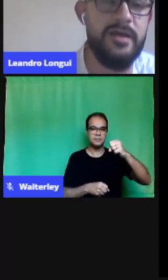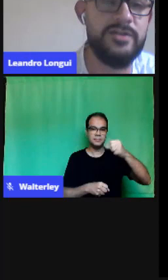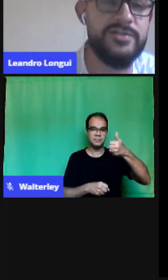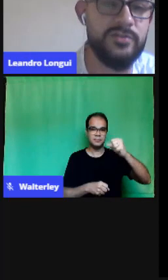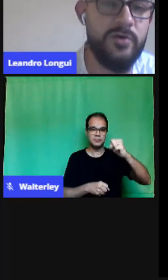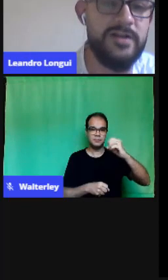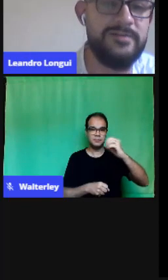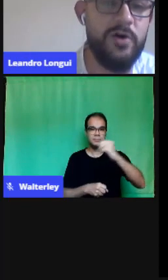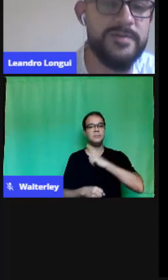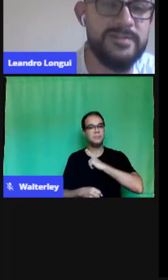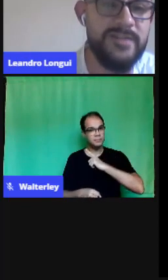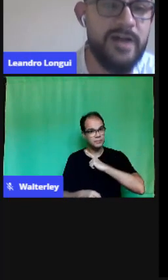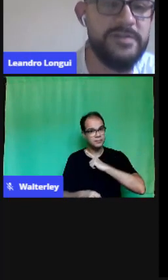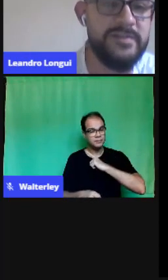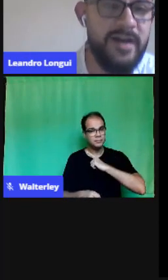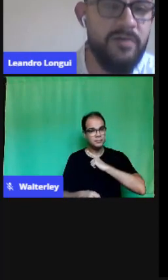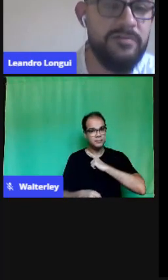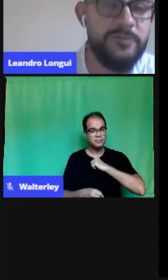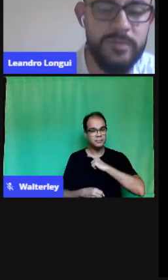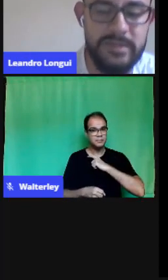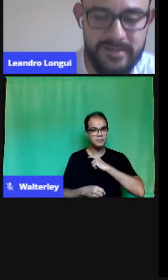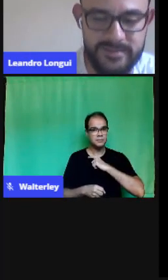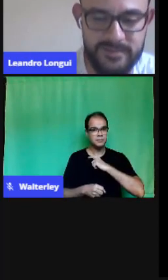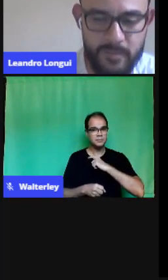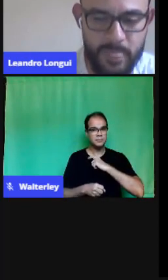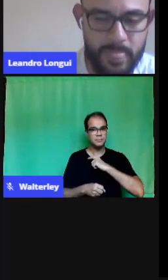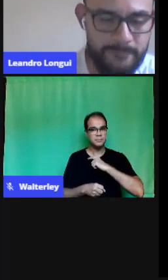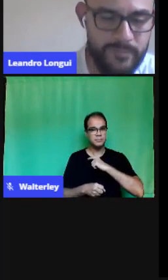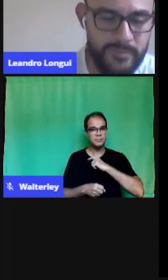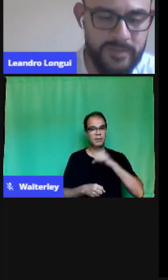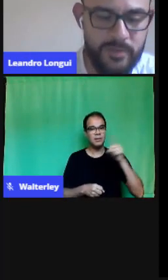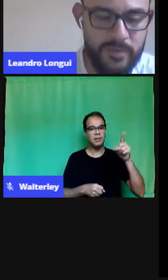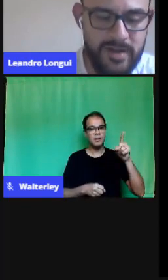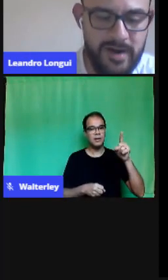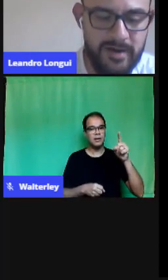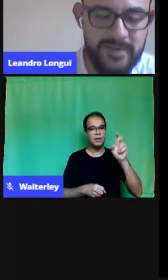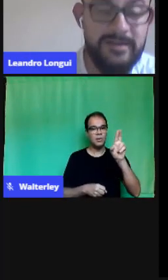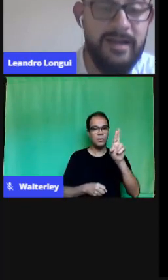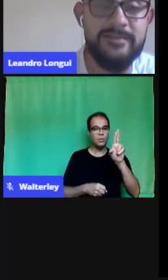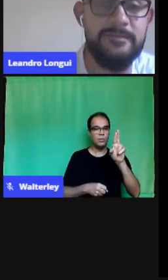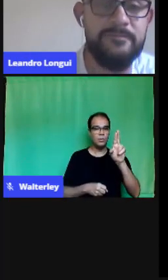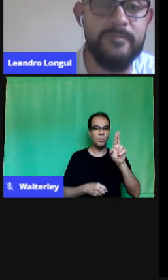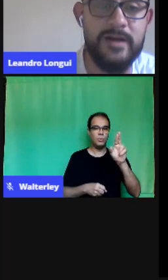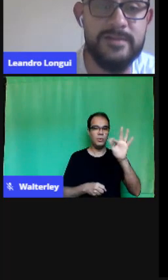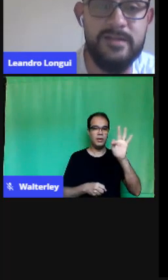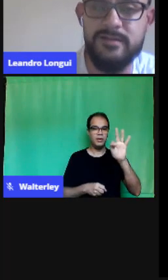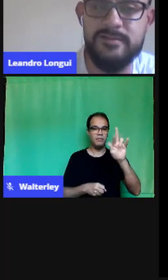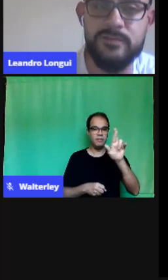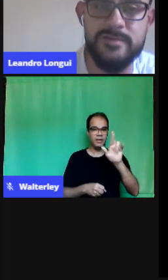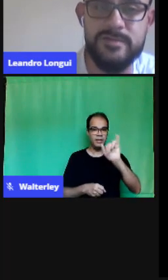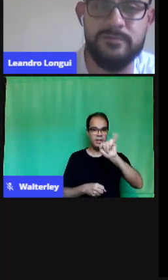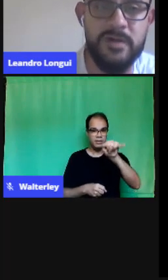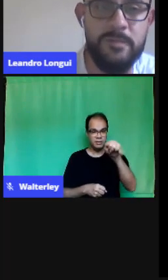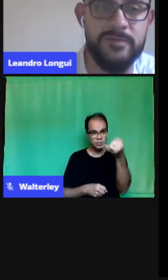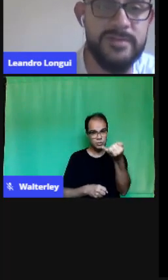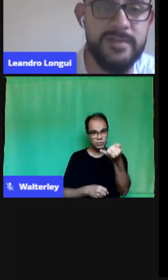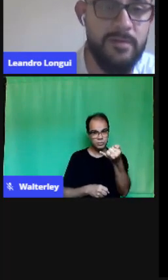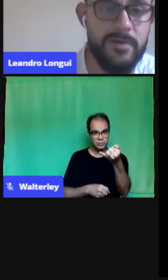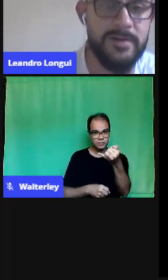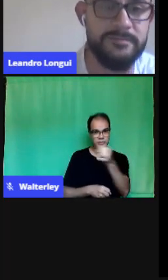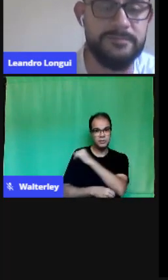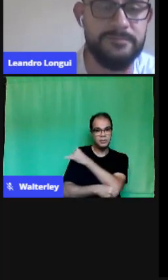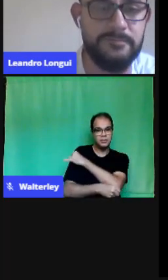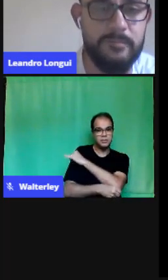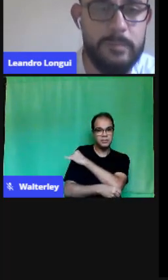digital de História da Universidade Federal Fluminense. Então, a carta relata a seguinte situação. Vou ler para